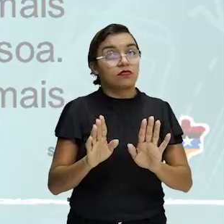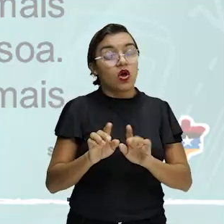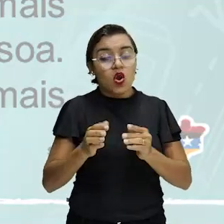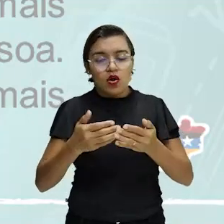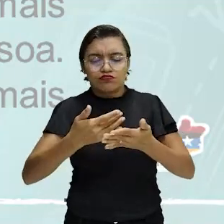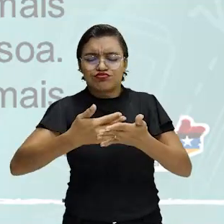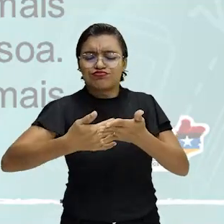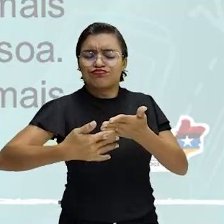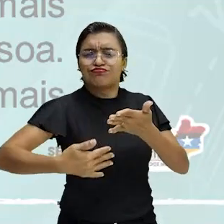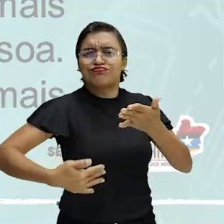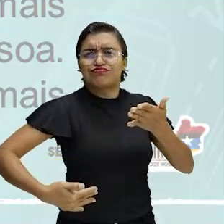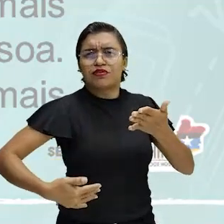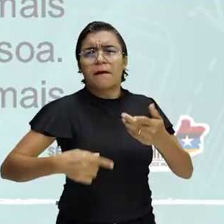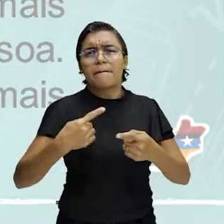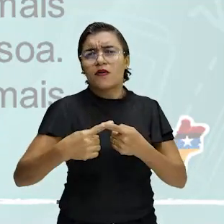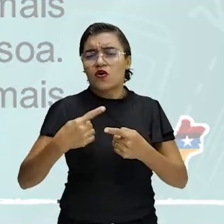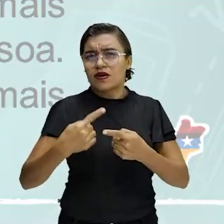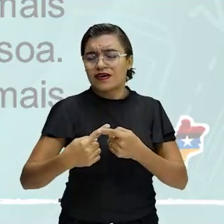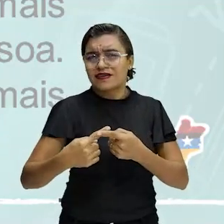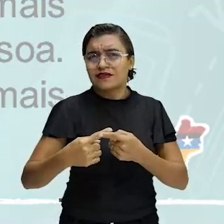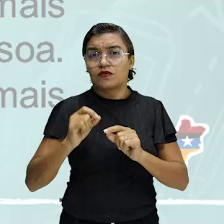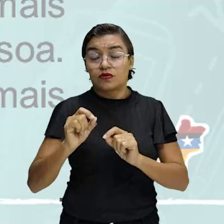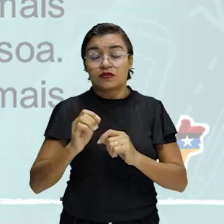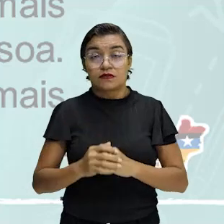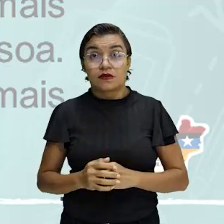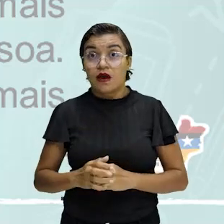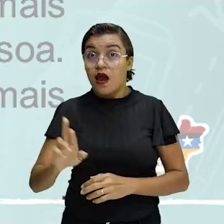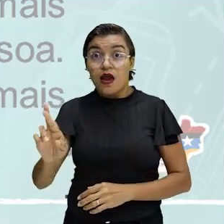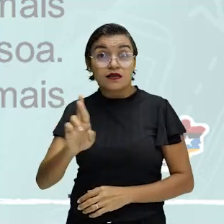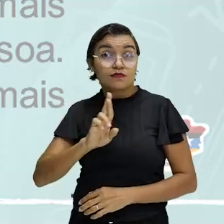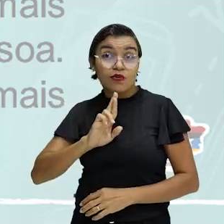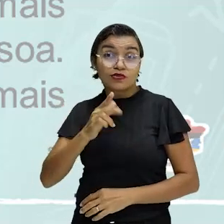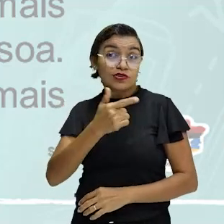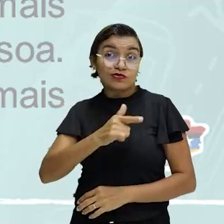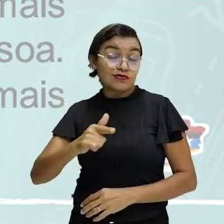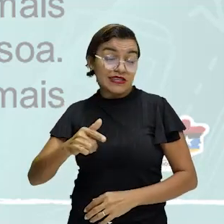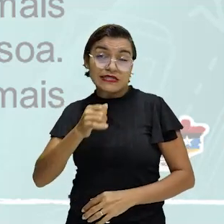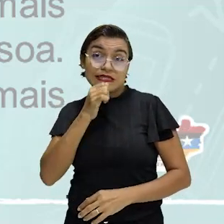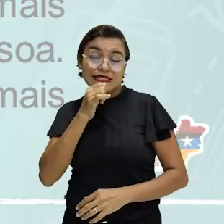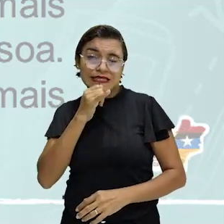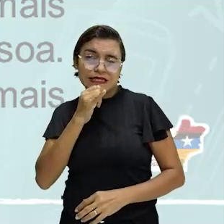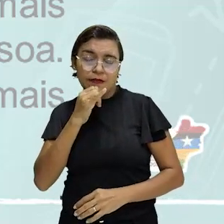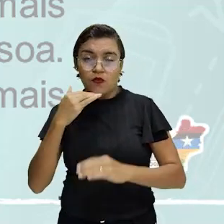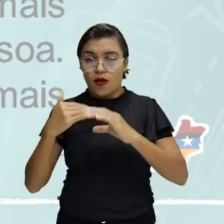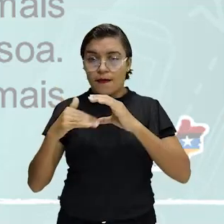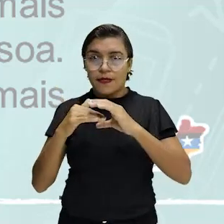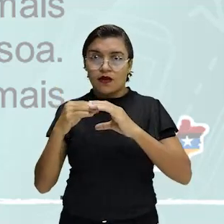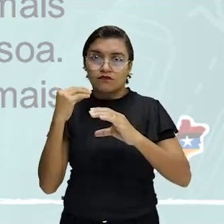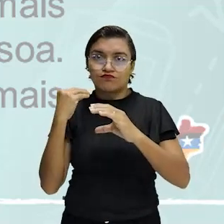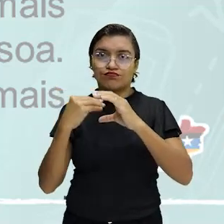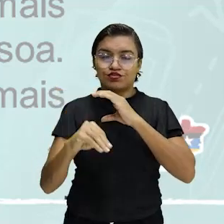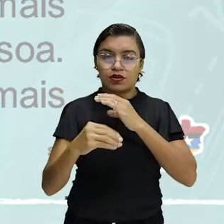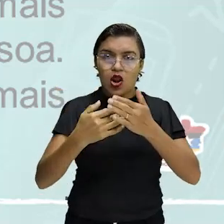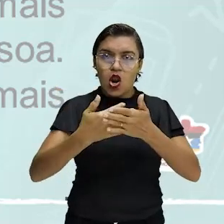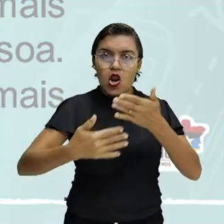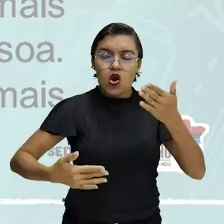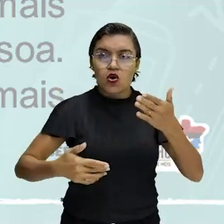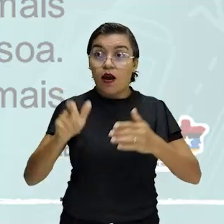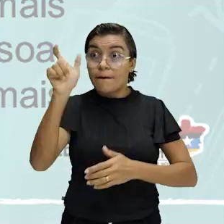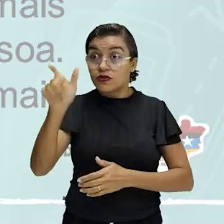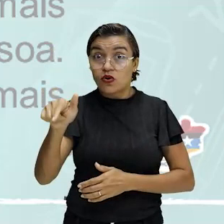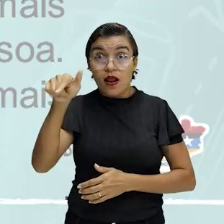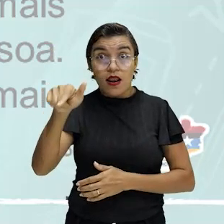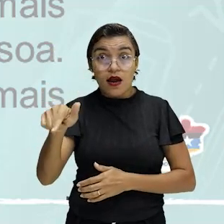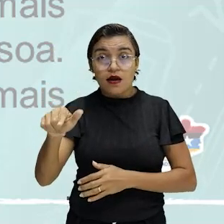duas coisas aconteçam. Você nunca receba uma resposta, pois o seu e-mail nunca será lido. A rapidez com